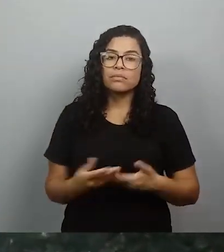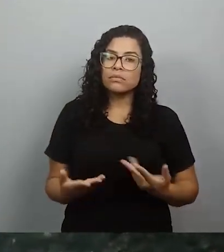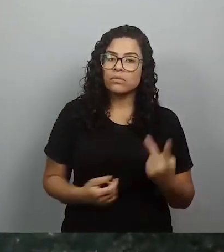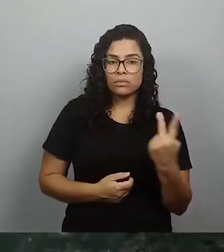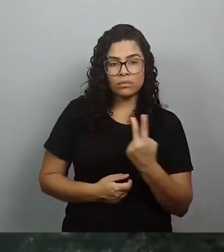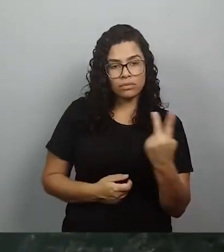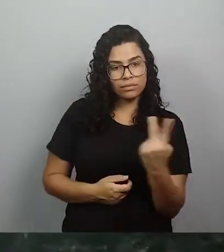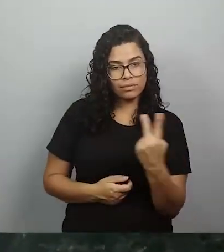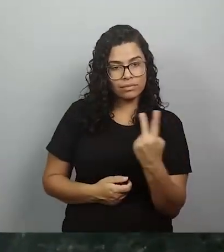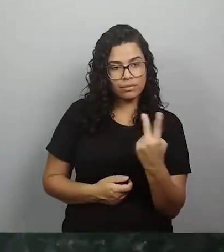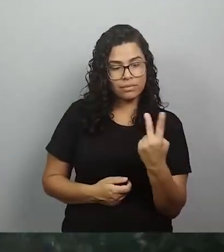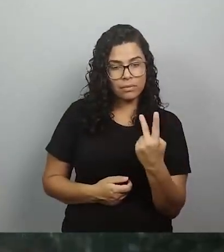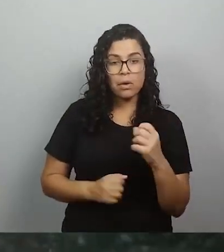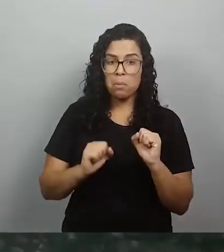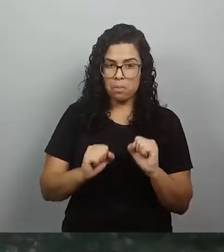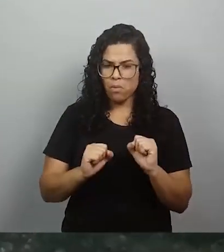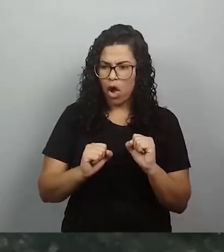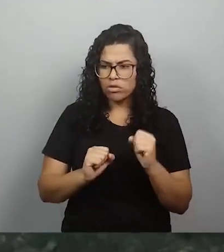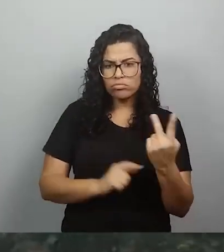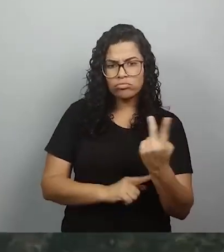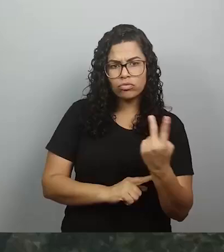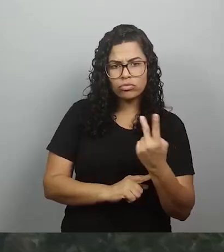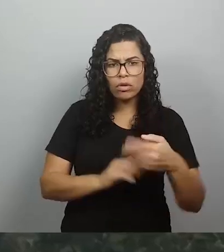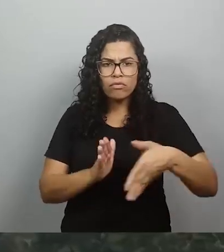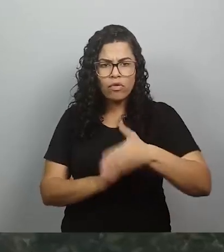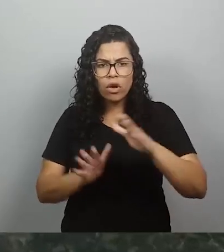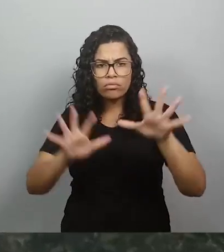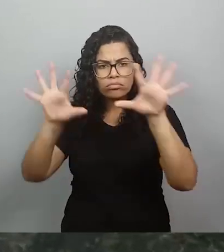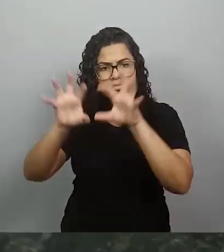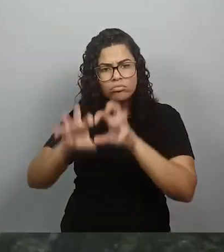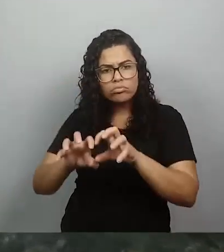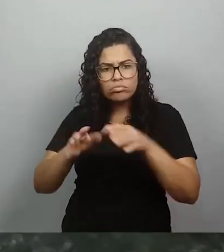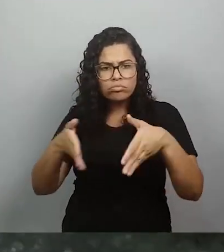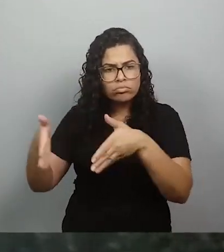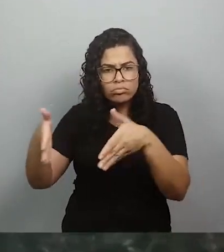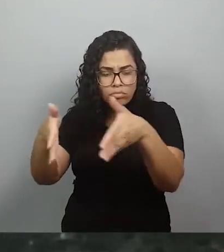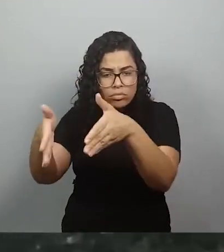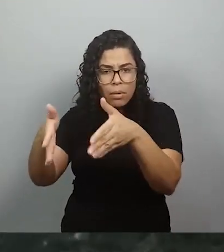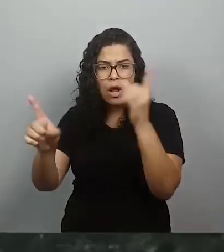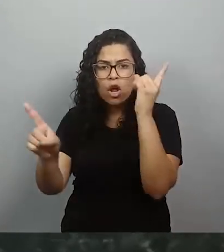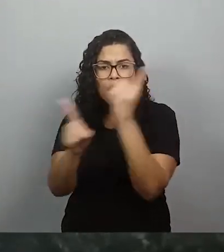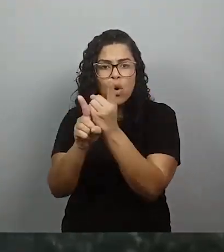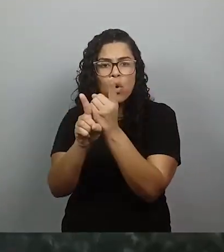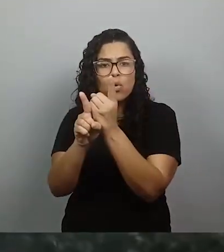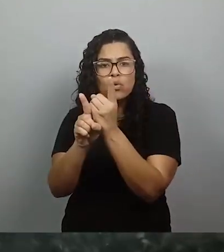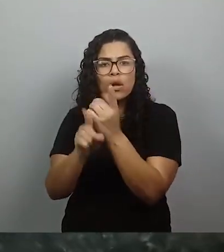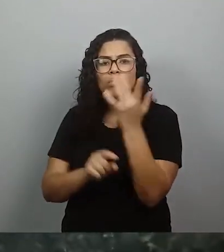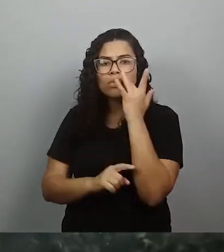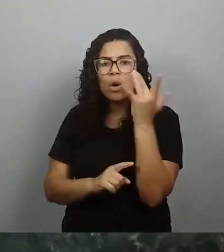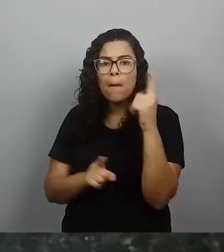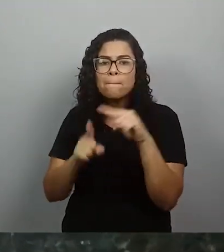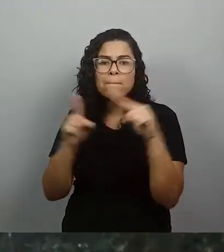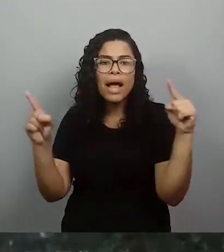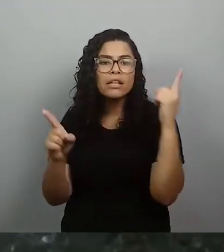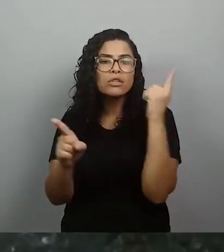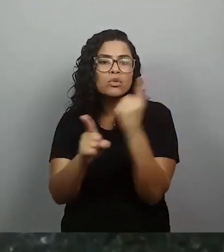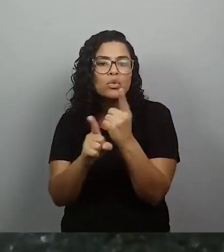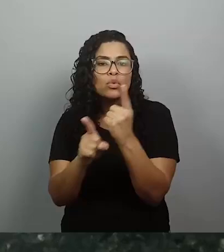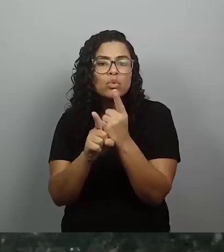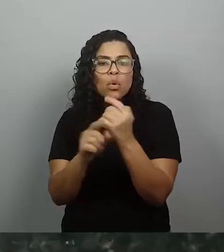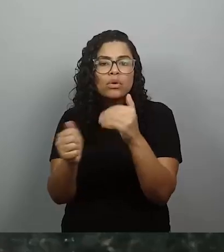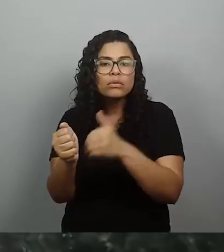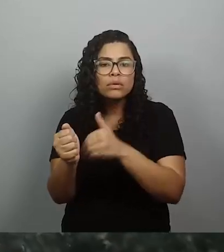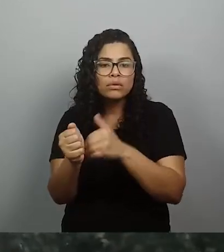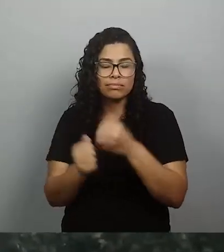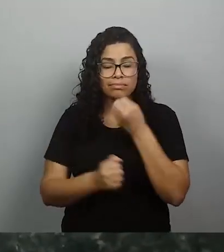Eles... Pode ser assim? Eles passaram pelo campo assombrado para encontrar o tesouro do rei, mas encontraram um